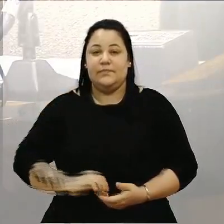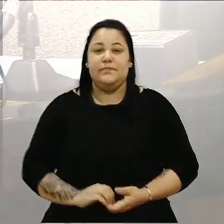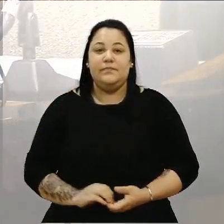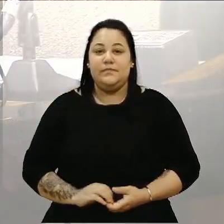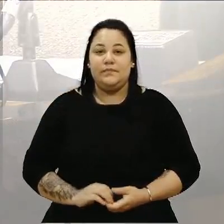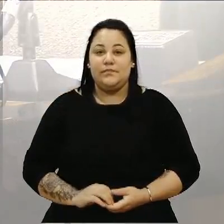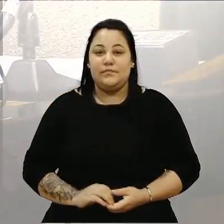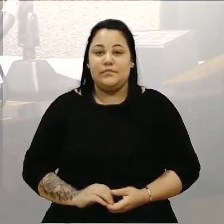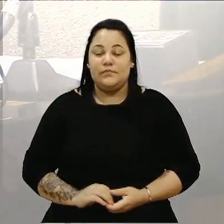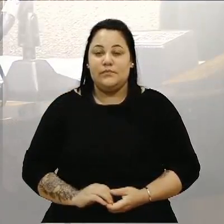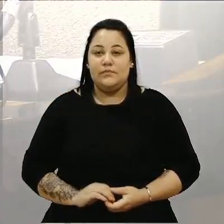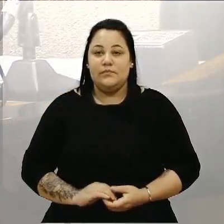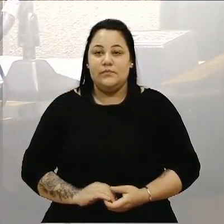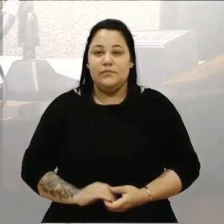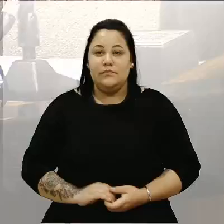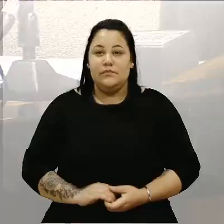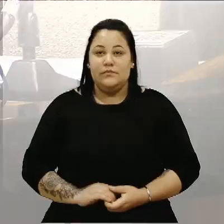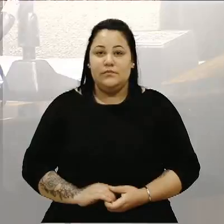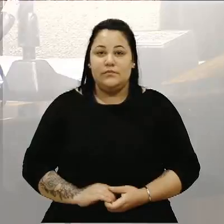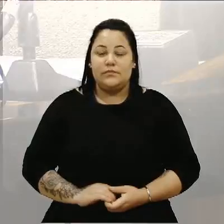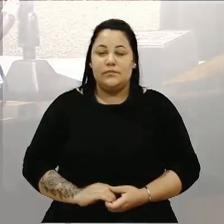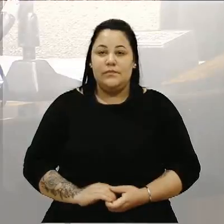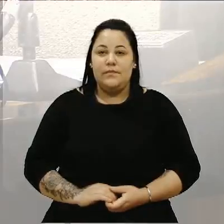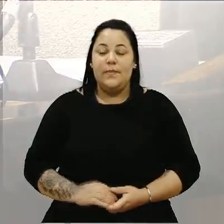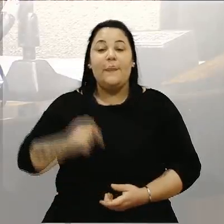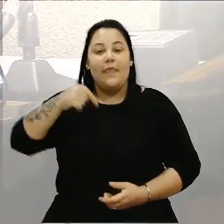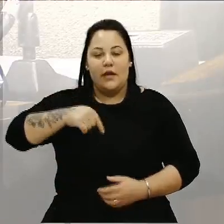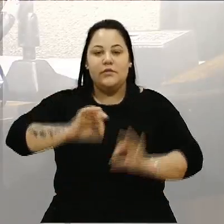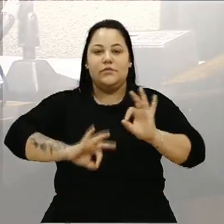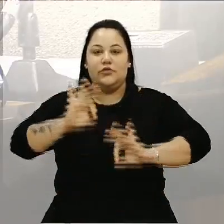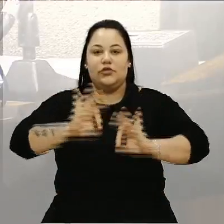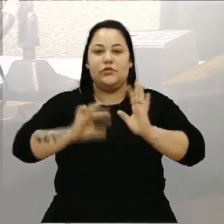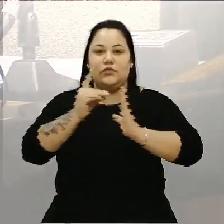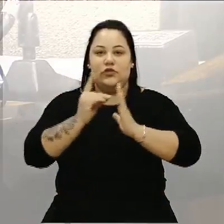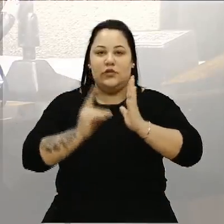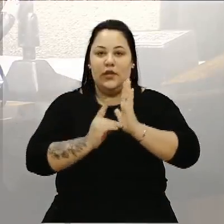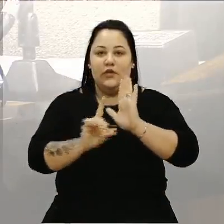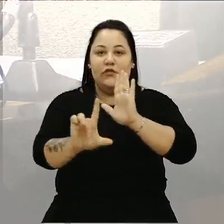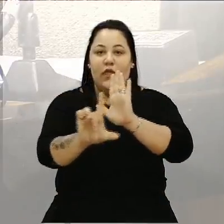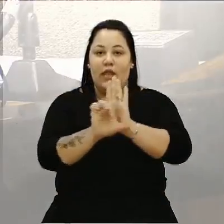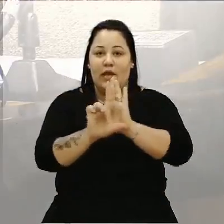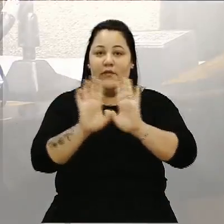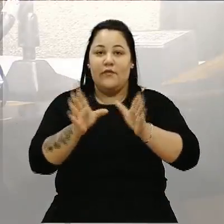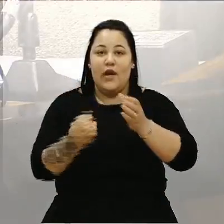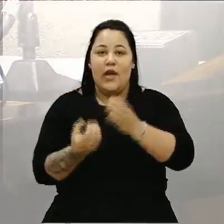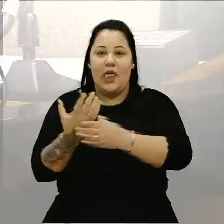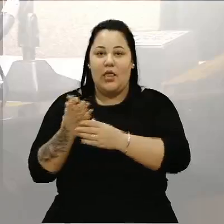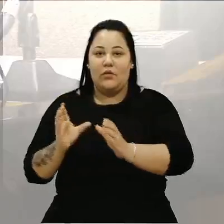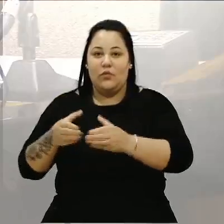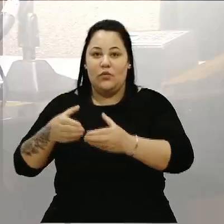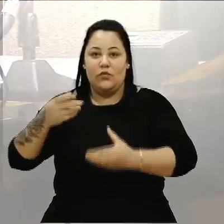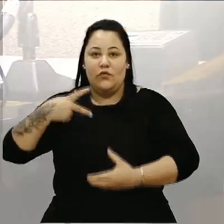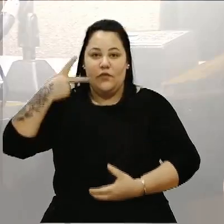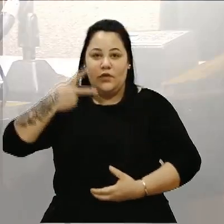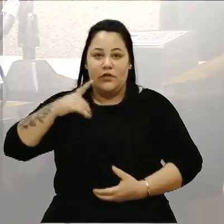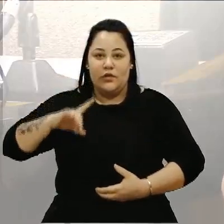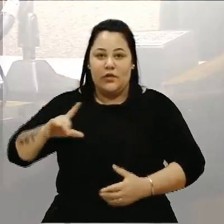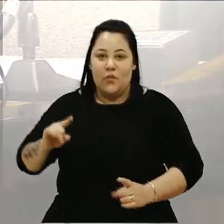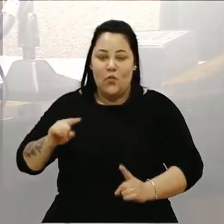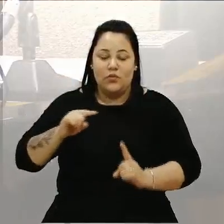202/2024. O presente projeto de decreto legislativo é de autoria coletiva e